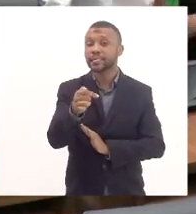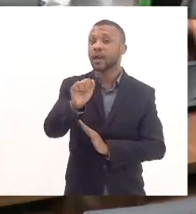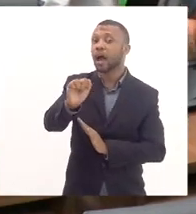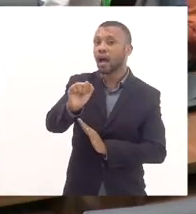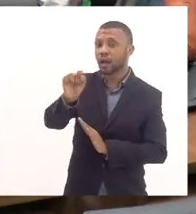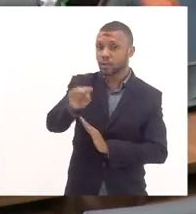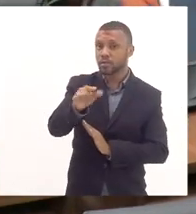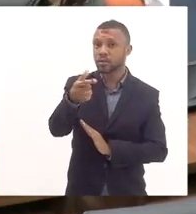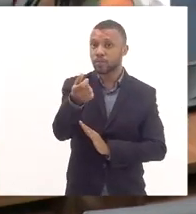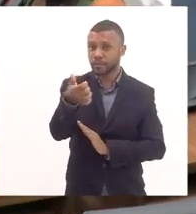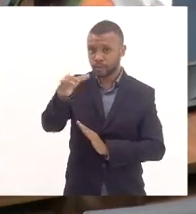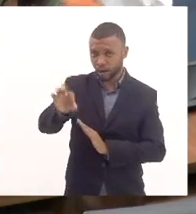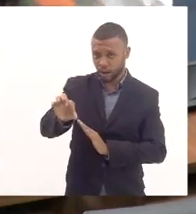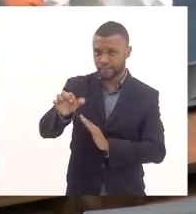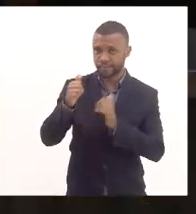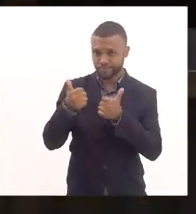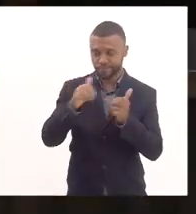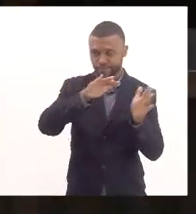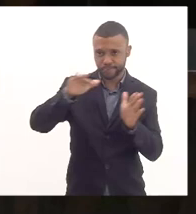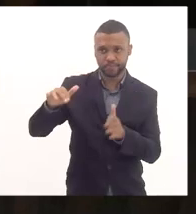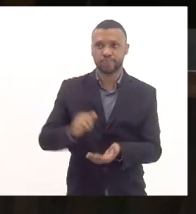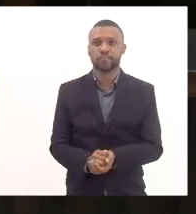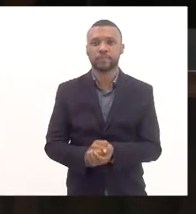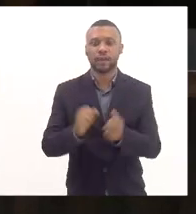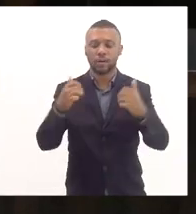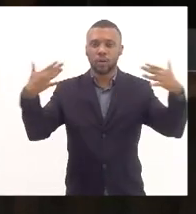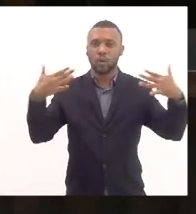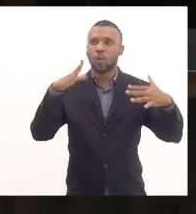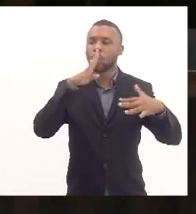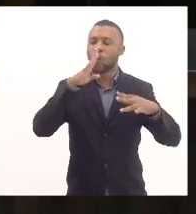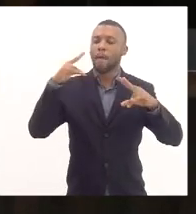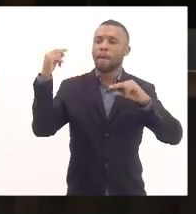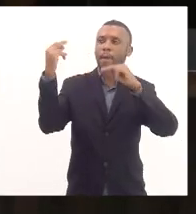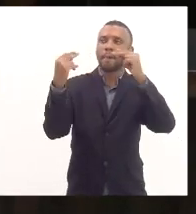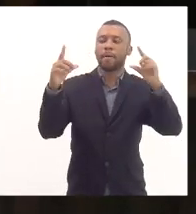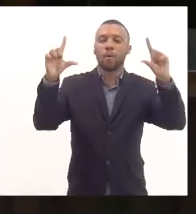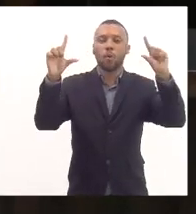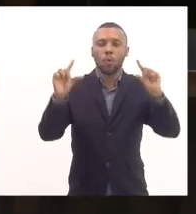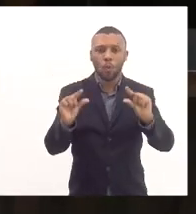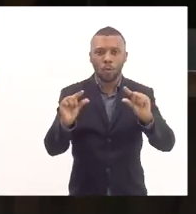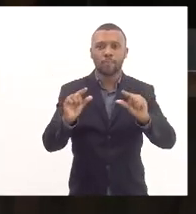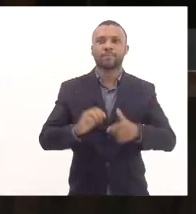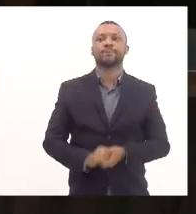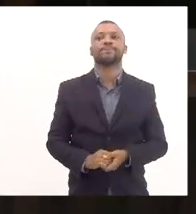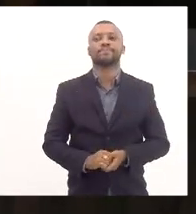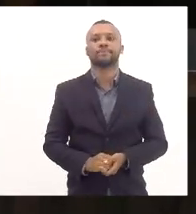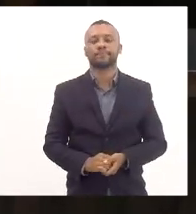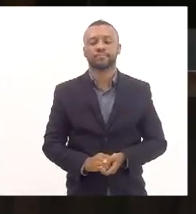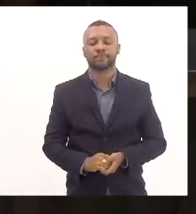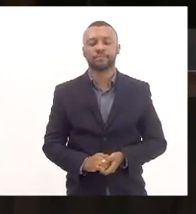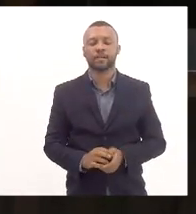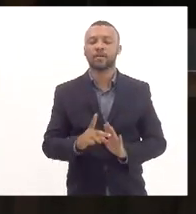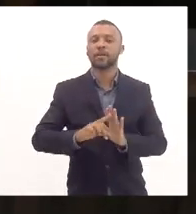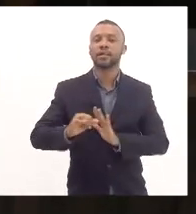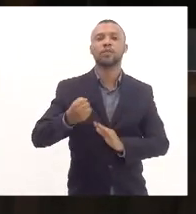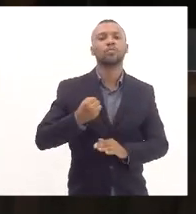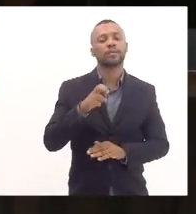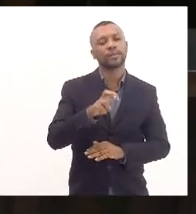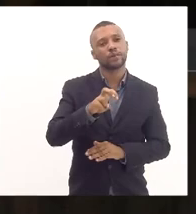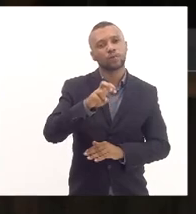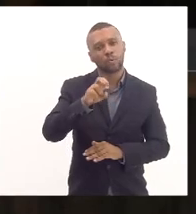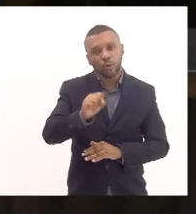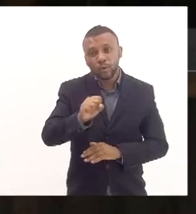é o som som das galerias para esta baixo aí se puder o projeto de lei